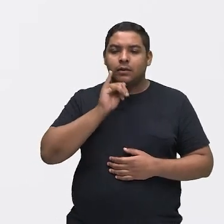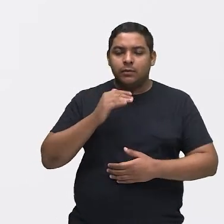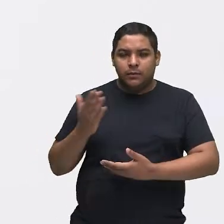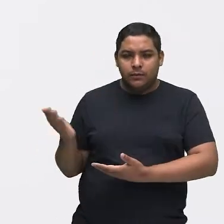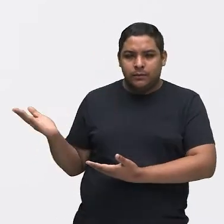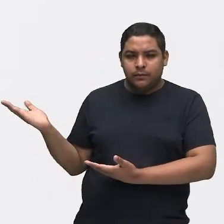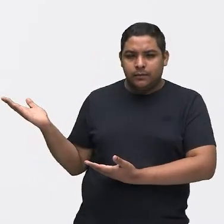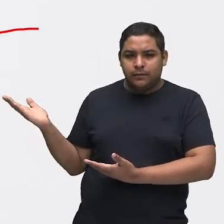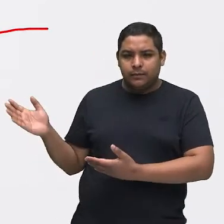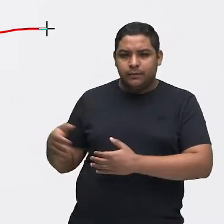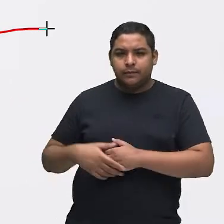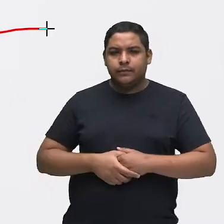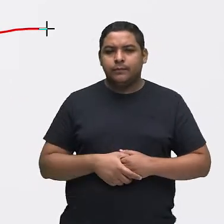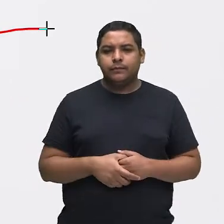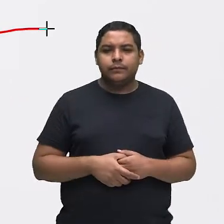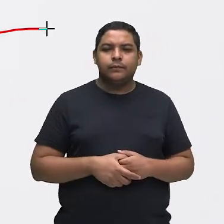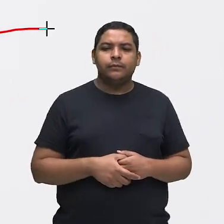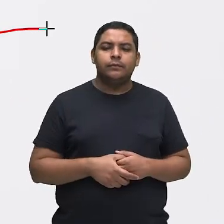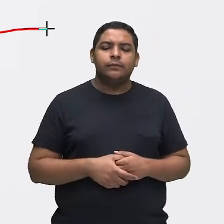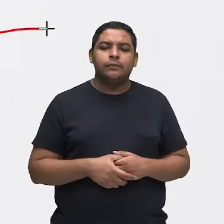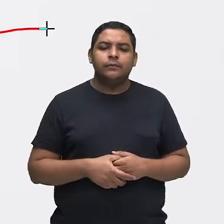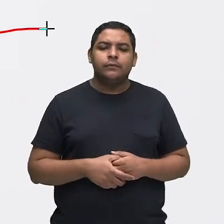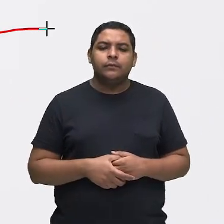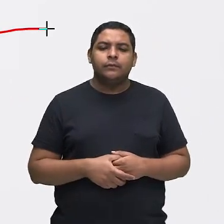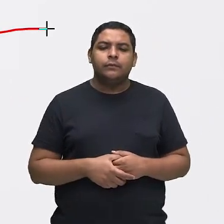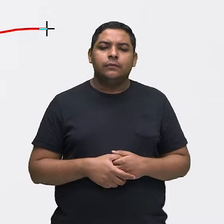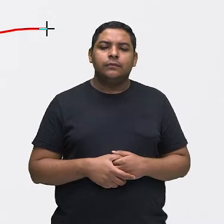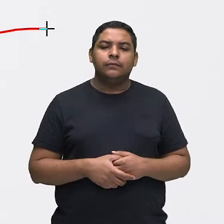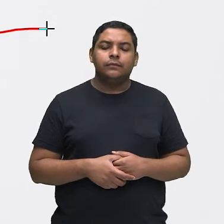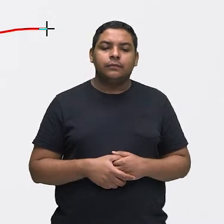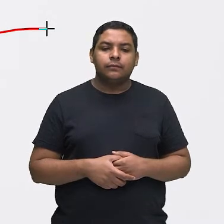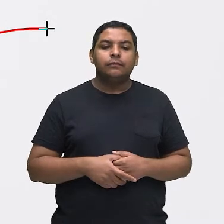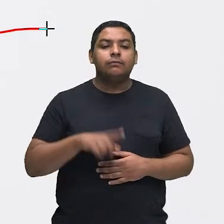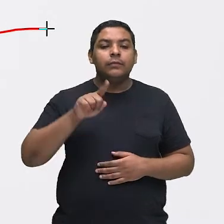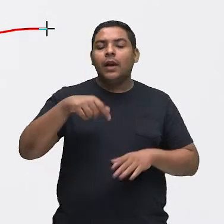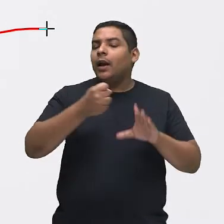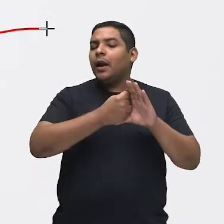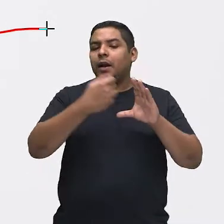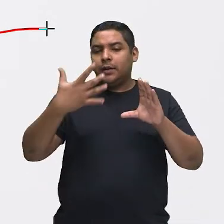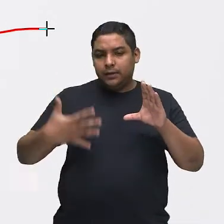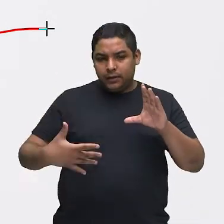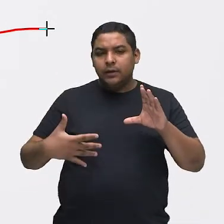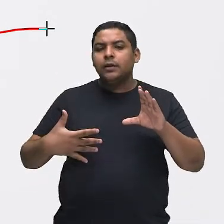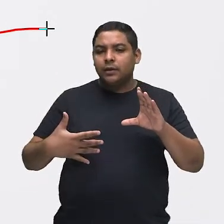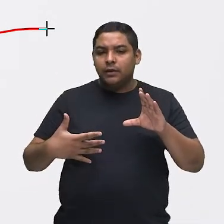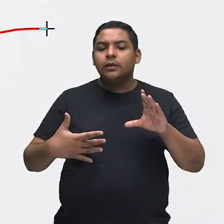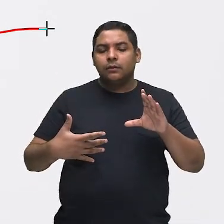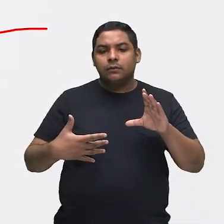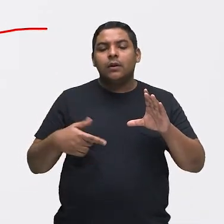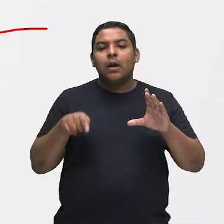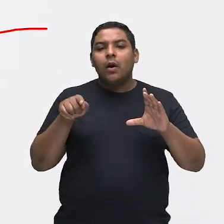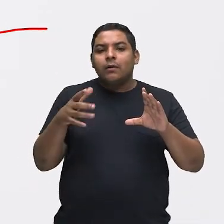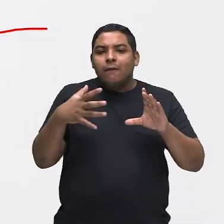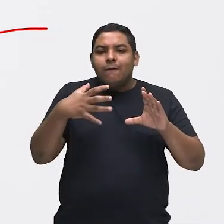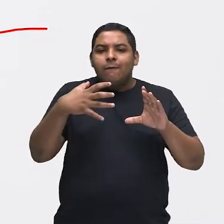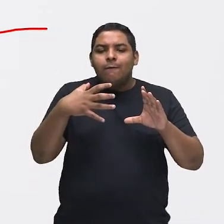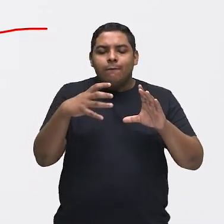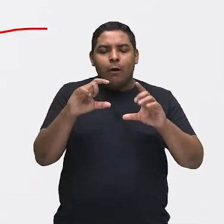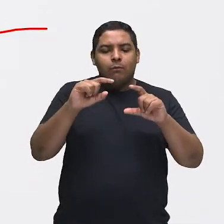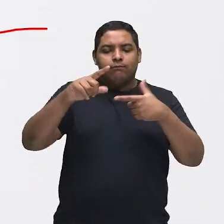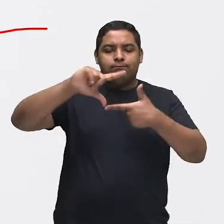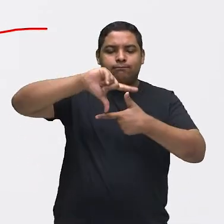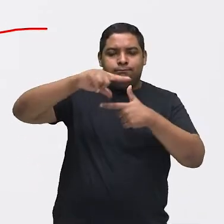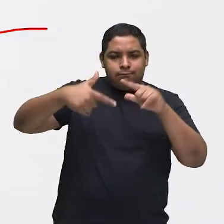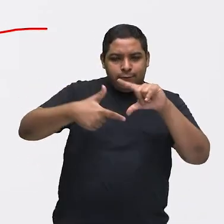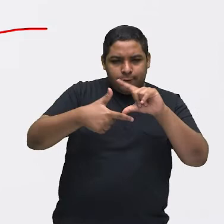e a horizontal. Então, isso aqui é uma característica da linha quanto à forma, né? Cheia,